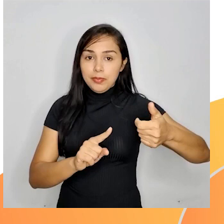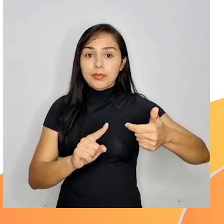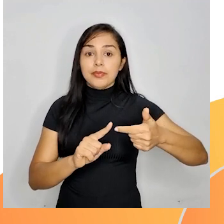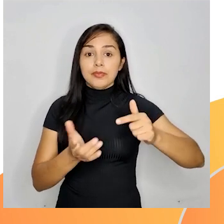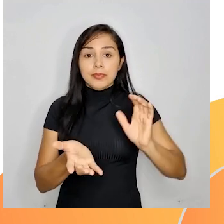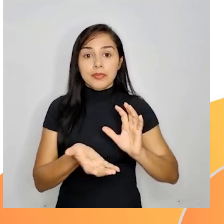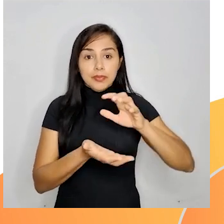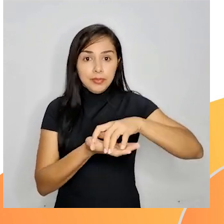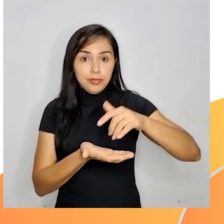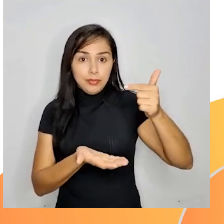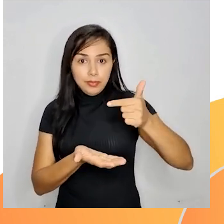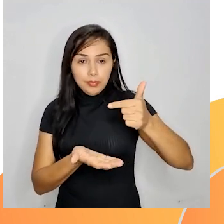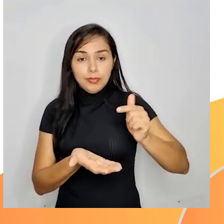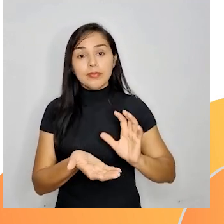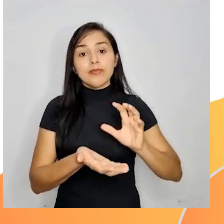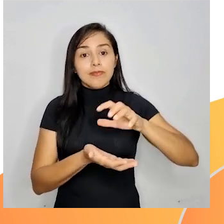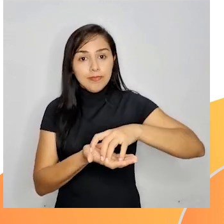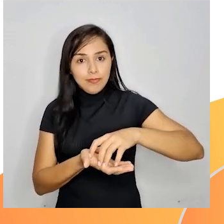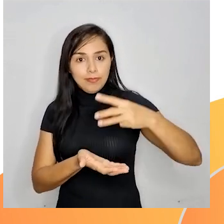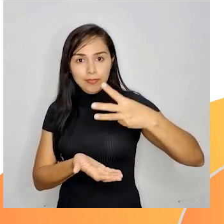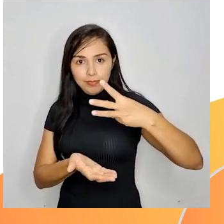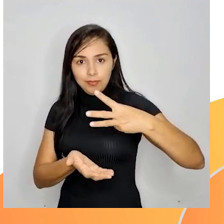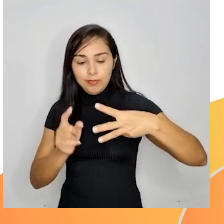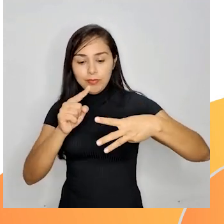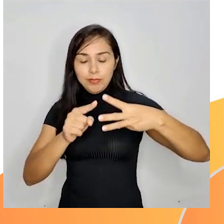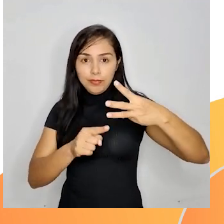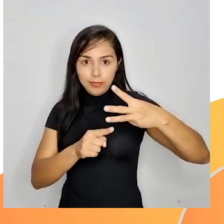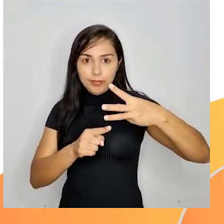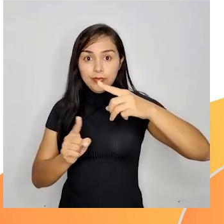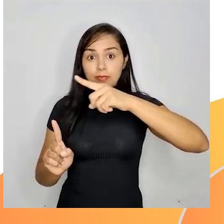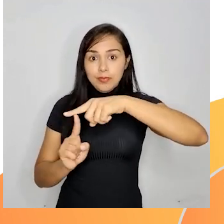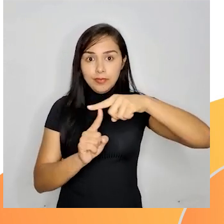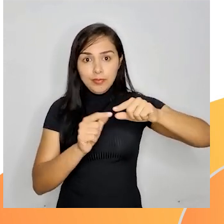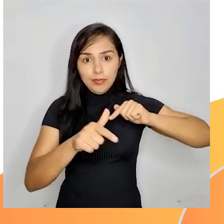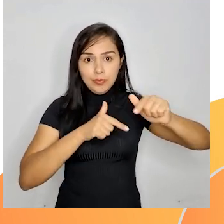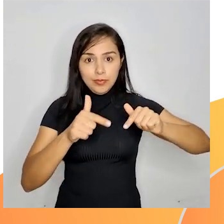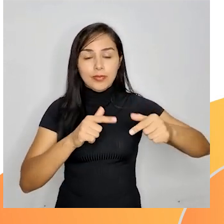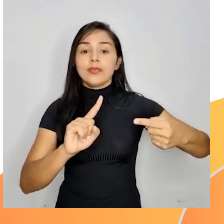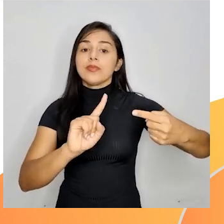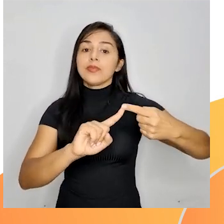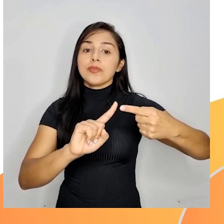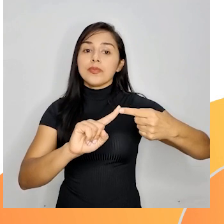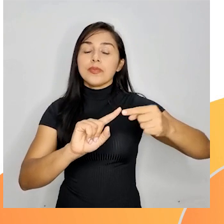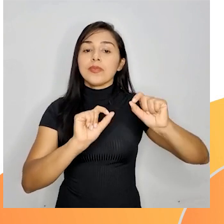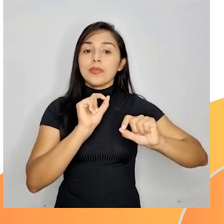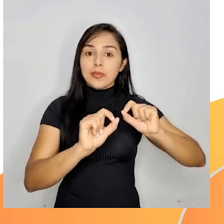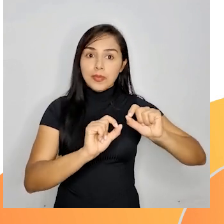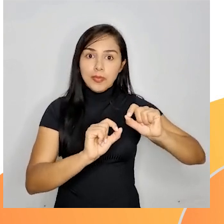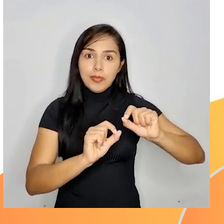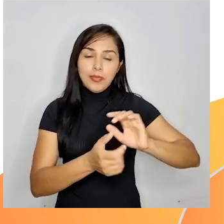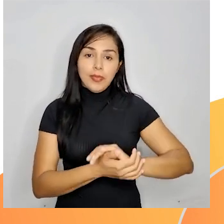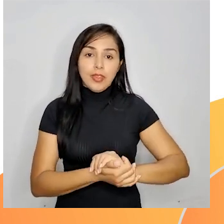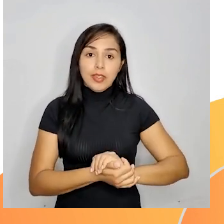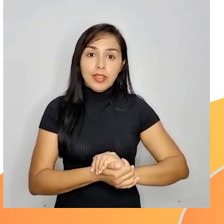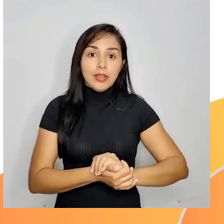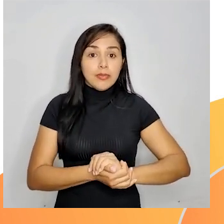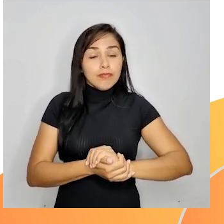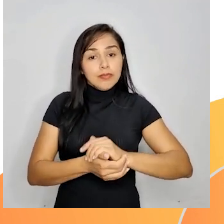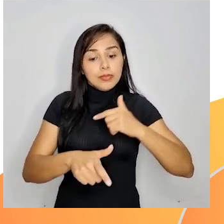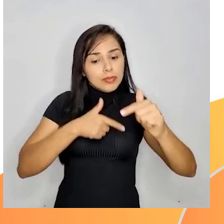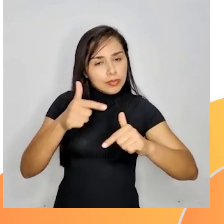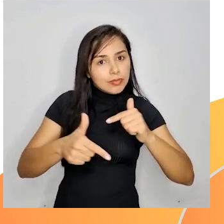e o setor terciário. O setor primário é de onde é extraído todas as matérias-primas que